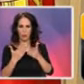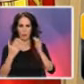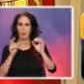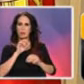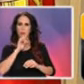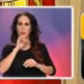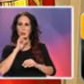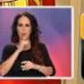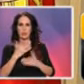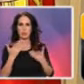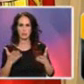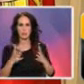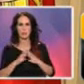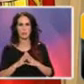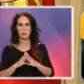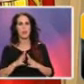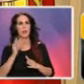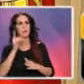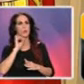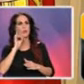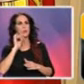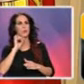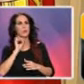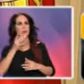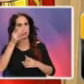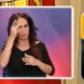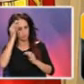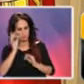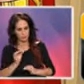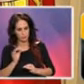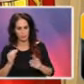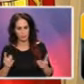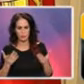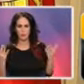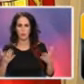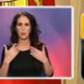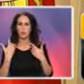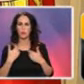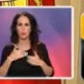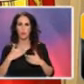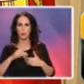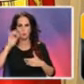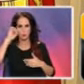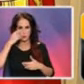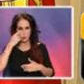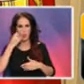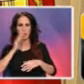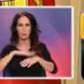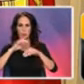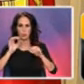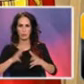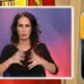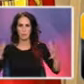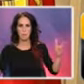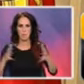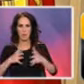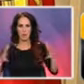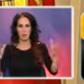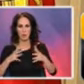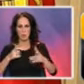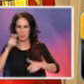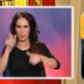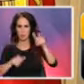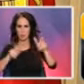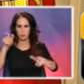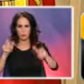opções que, importa ter presente, foram sufragadas pela esmagadora maioria dos